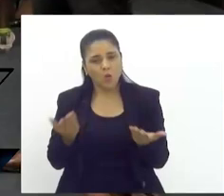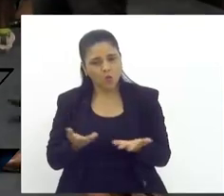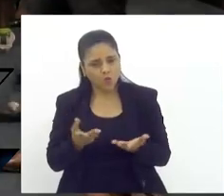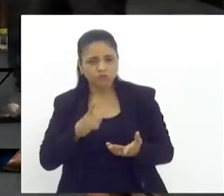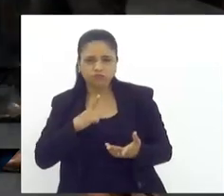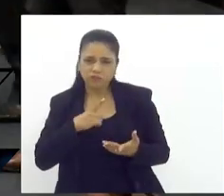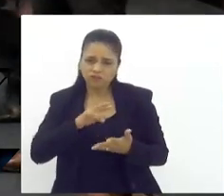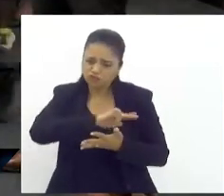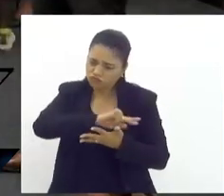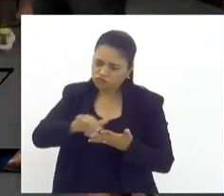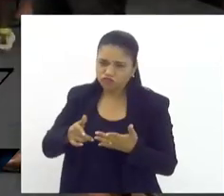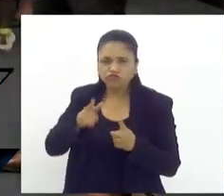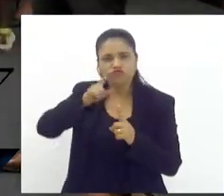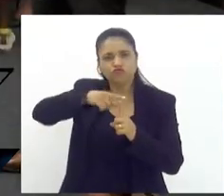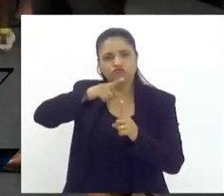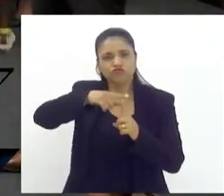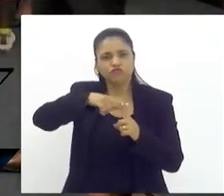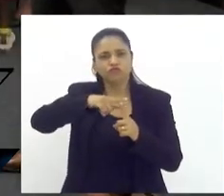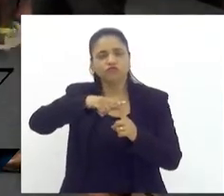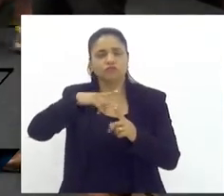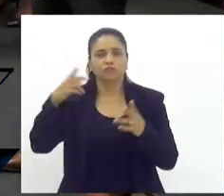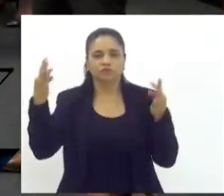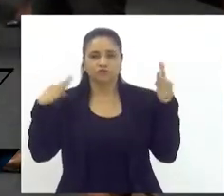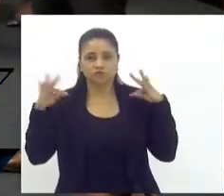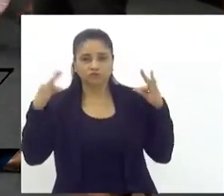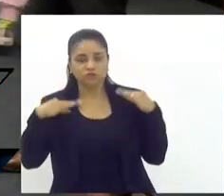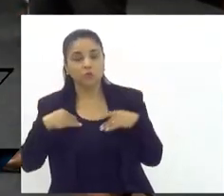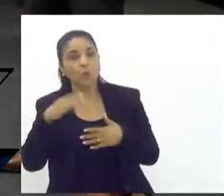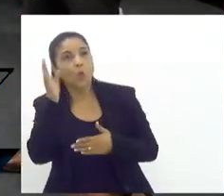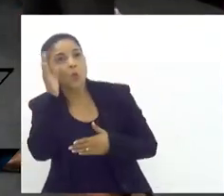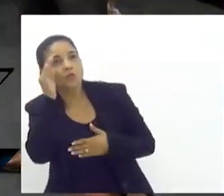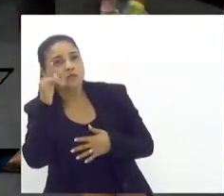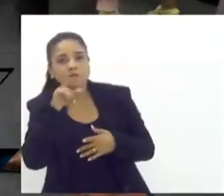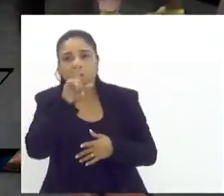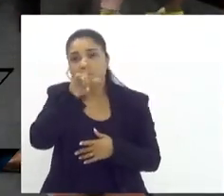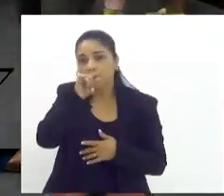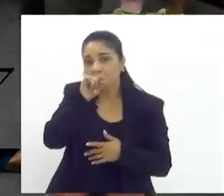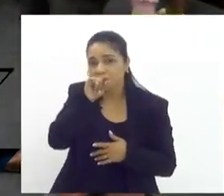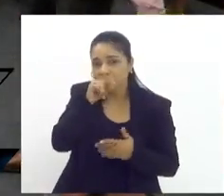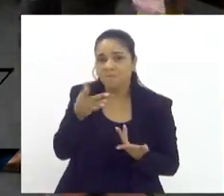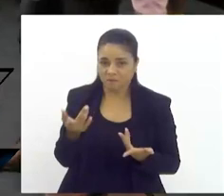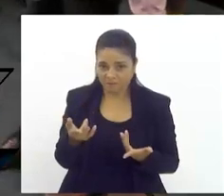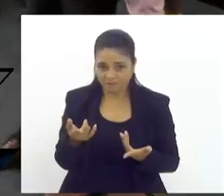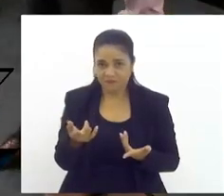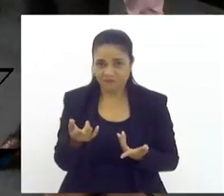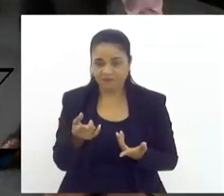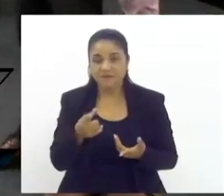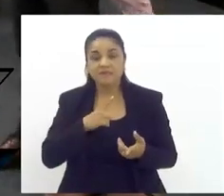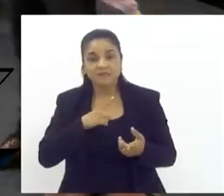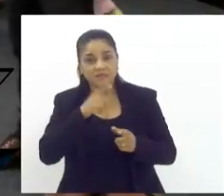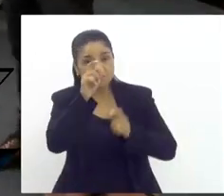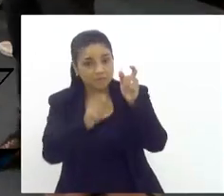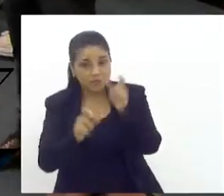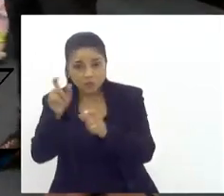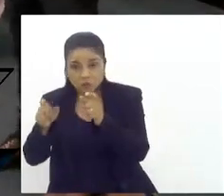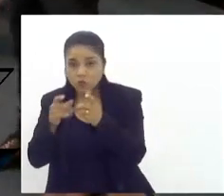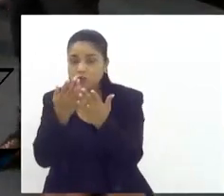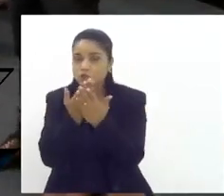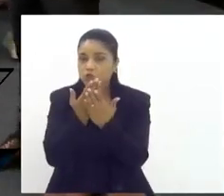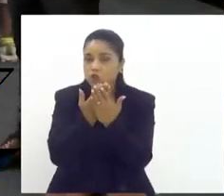tipos de turismo observadores de pássaros tem pessoas que